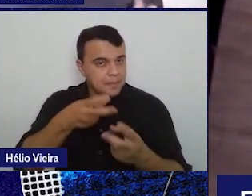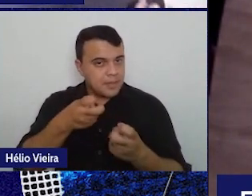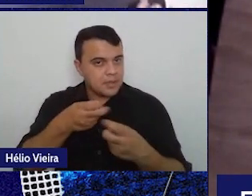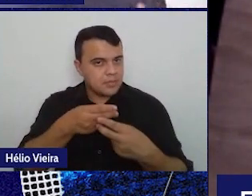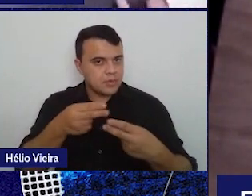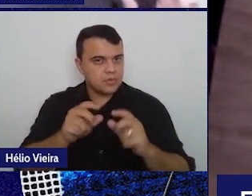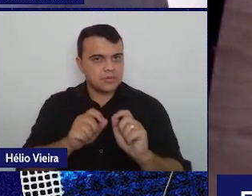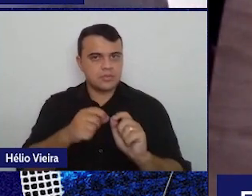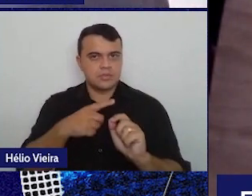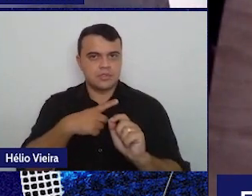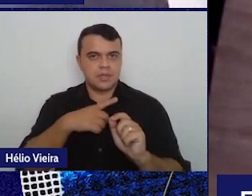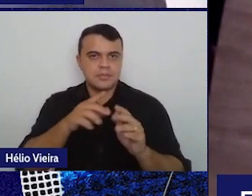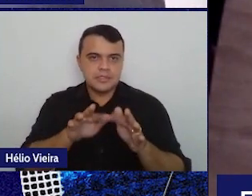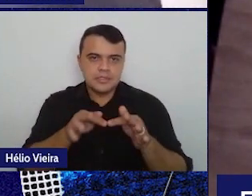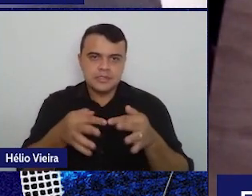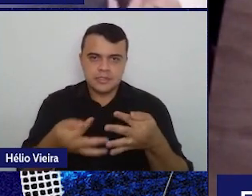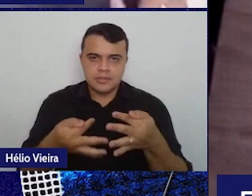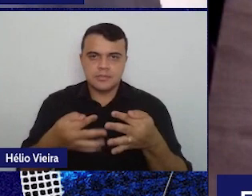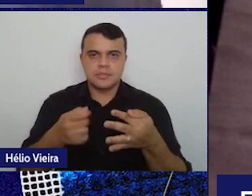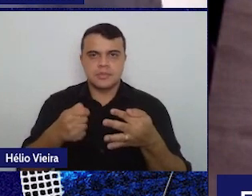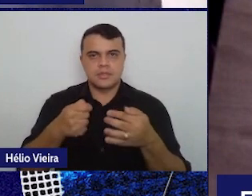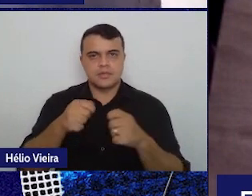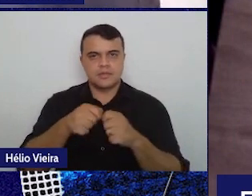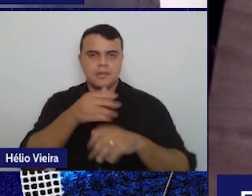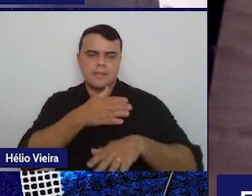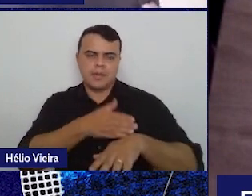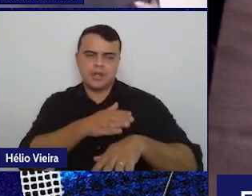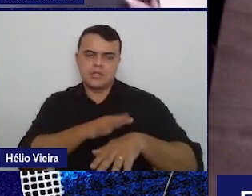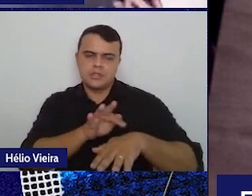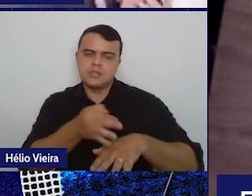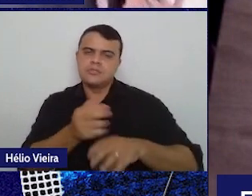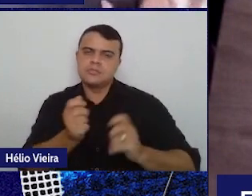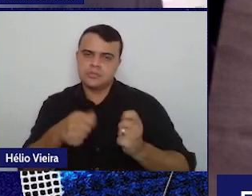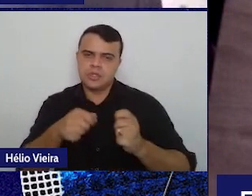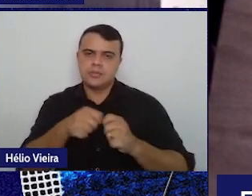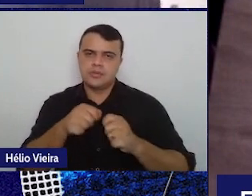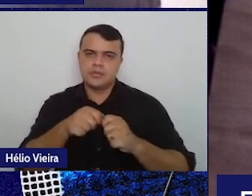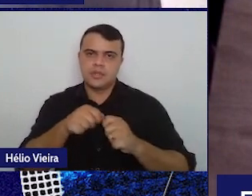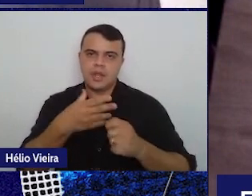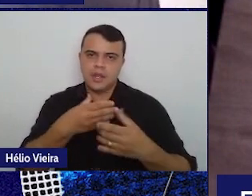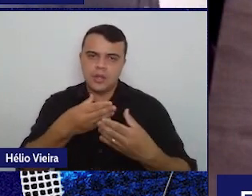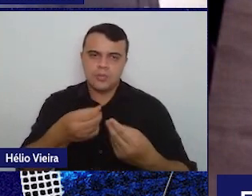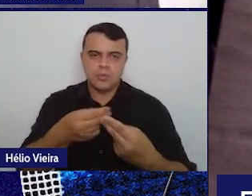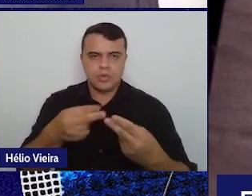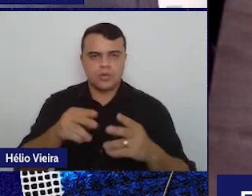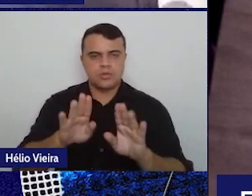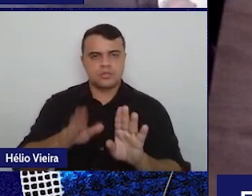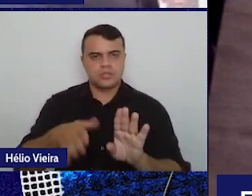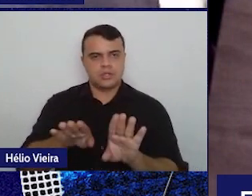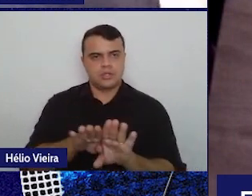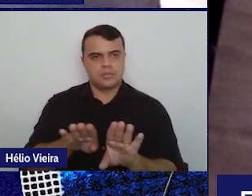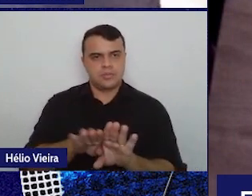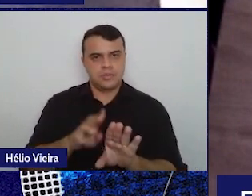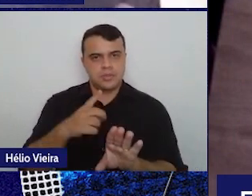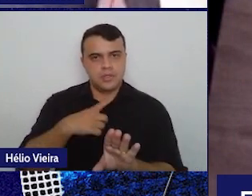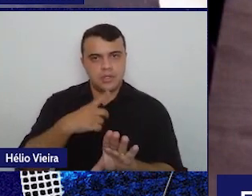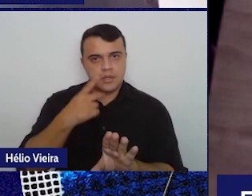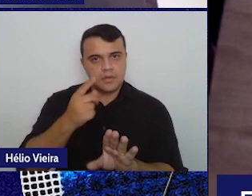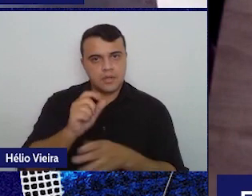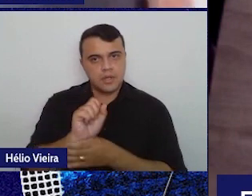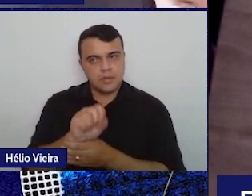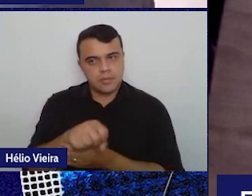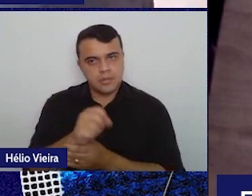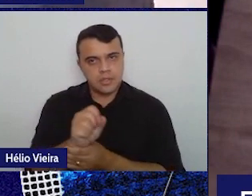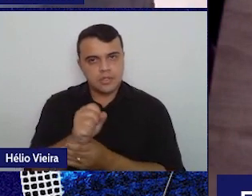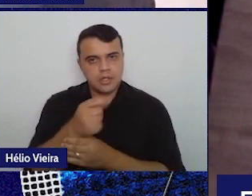coisas simples, são práticas simples e que a gente pode trabalhar muita coisa, pode trabalhar motricidade,